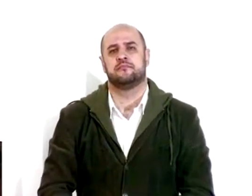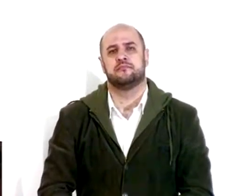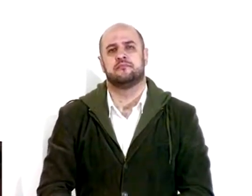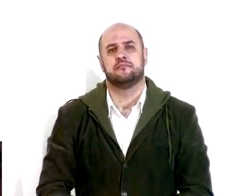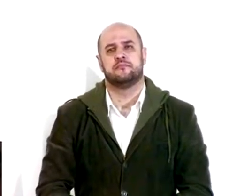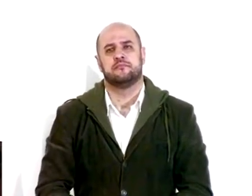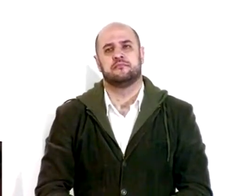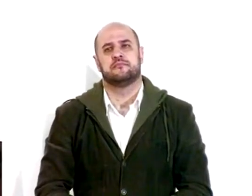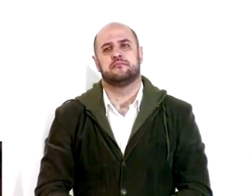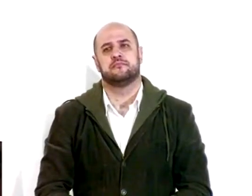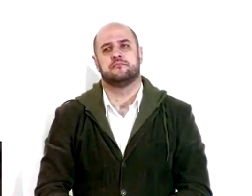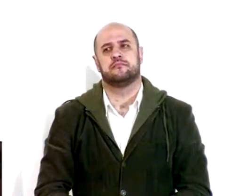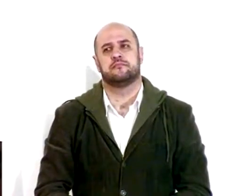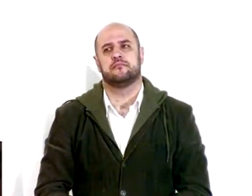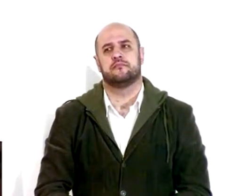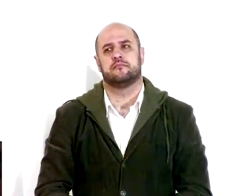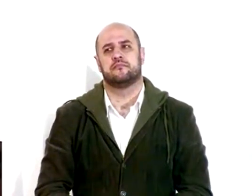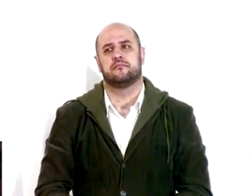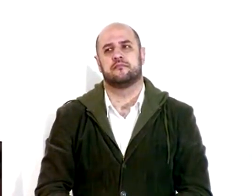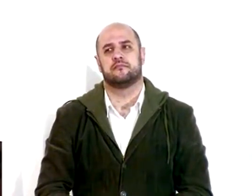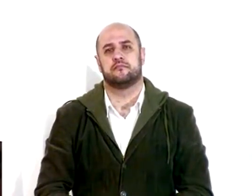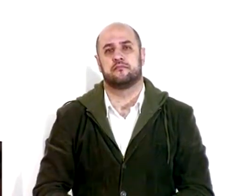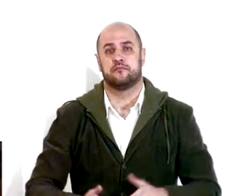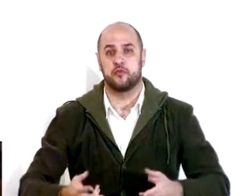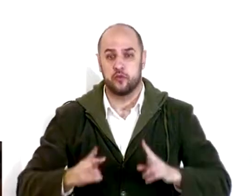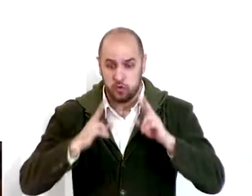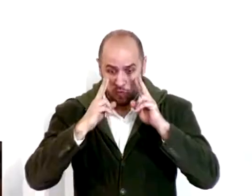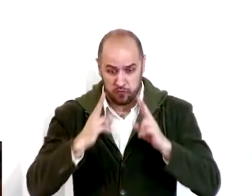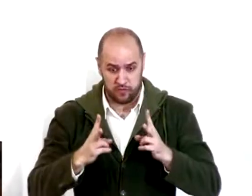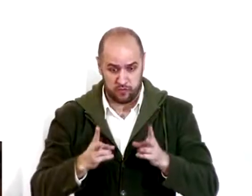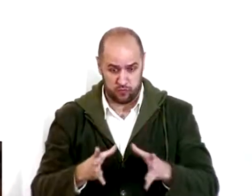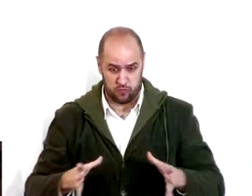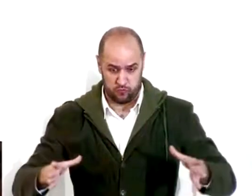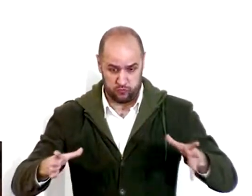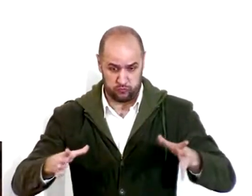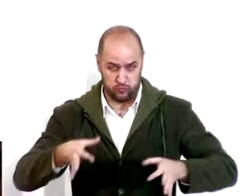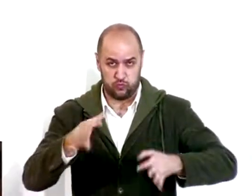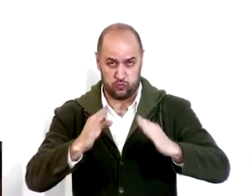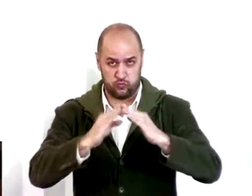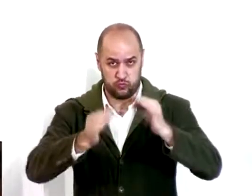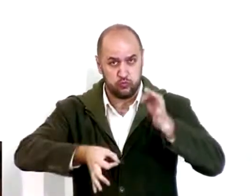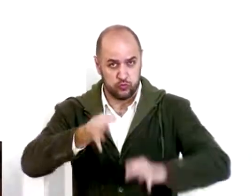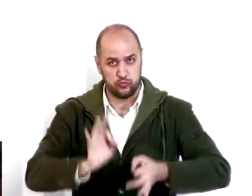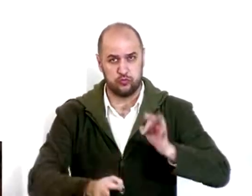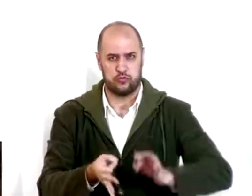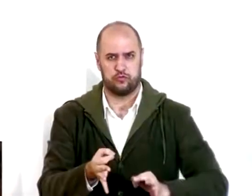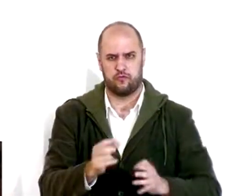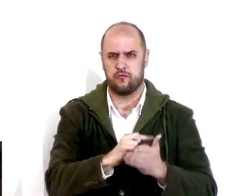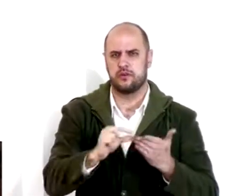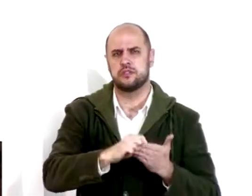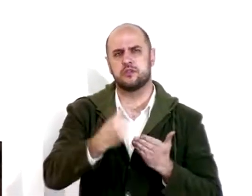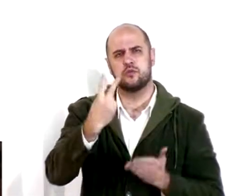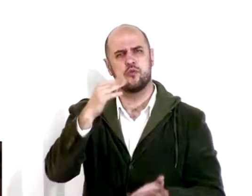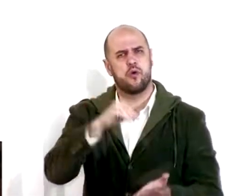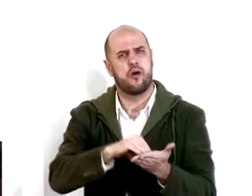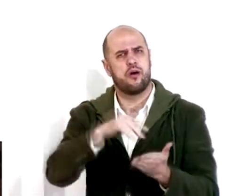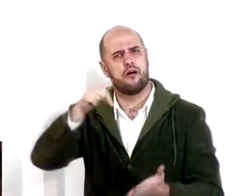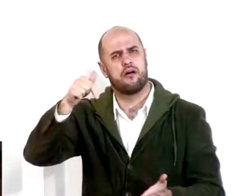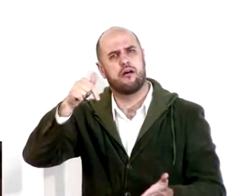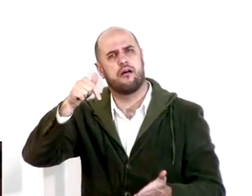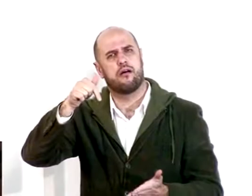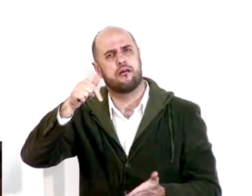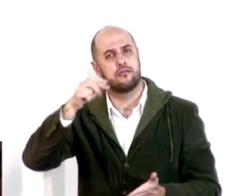Movamos-se do tribunal estabelecido por Deus. Os versos de 2 a 7 nos mostram a causa